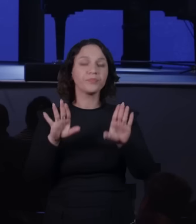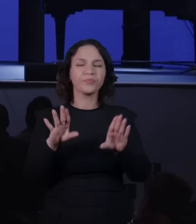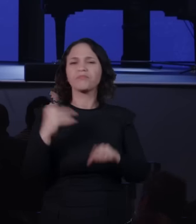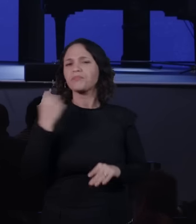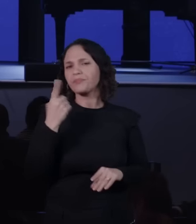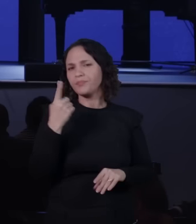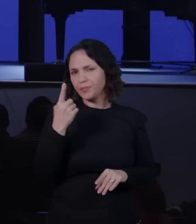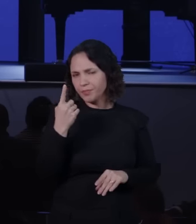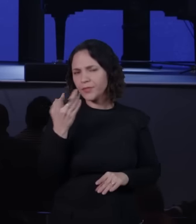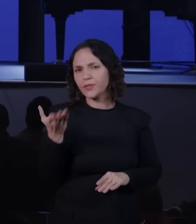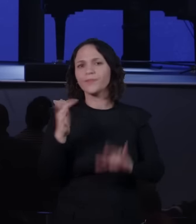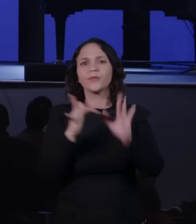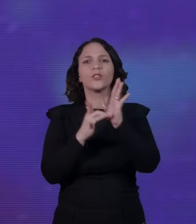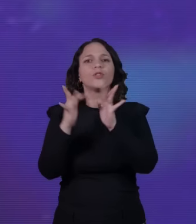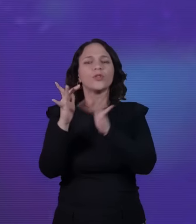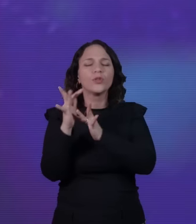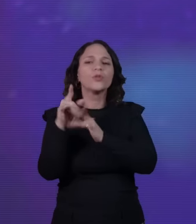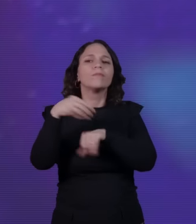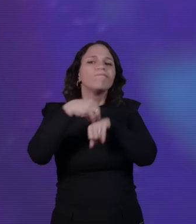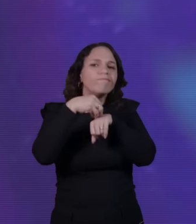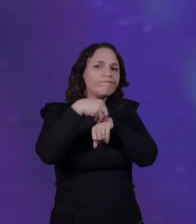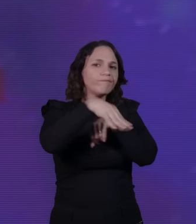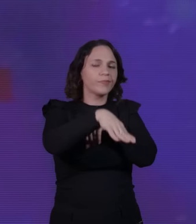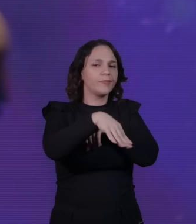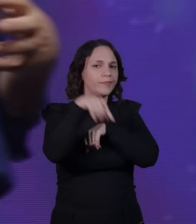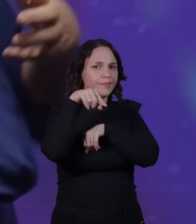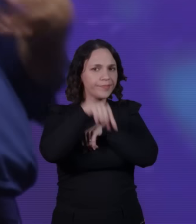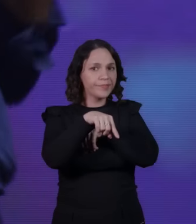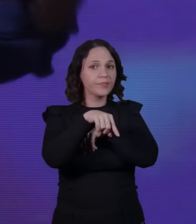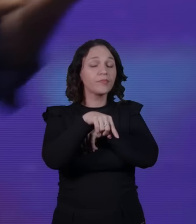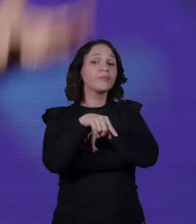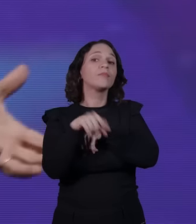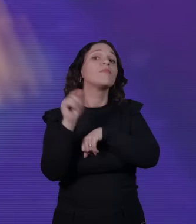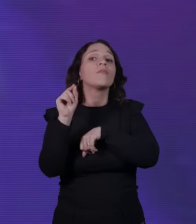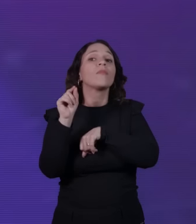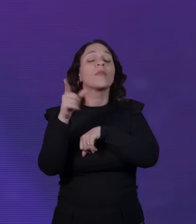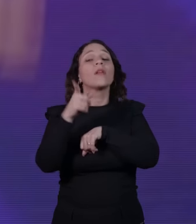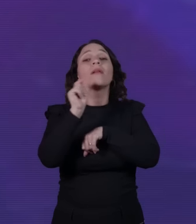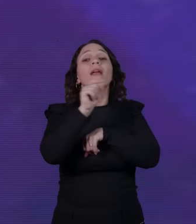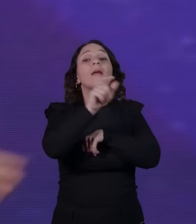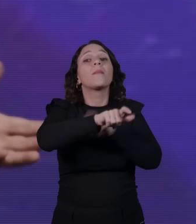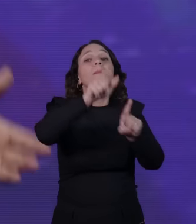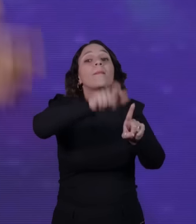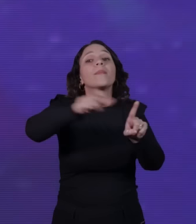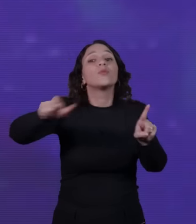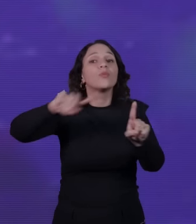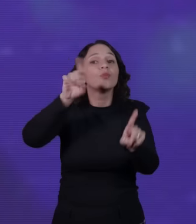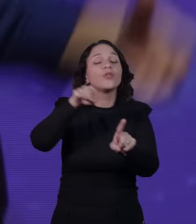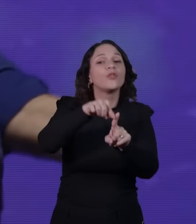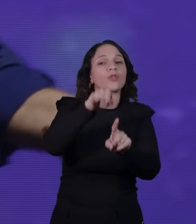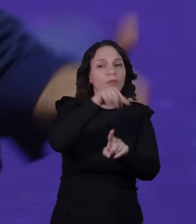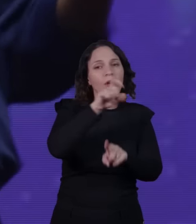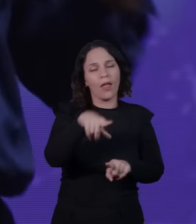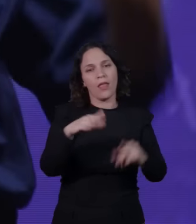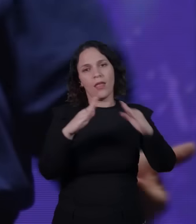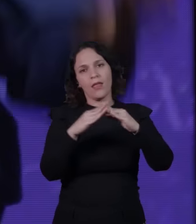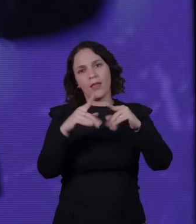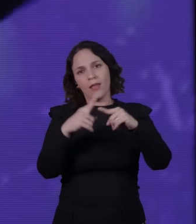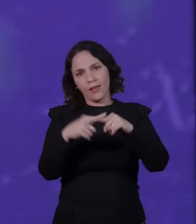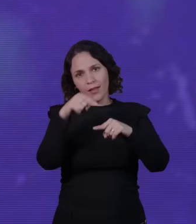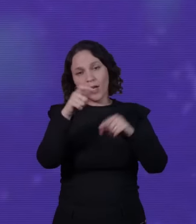Jesus vai trazer uma mensagem e ele diz para quem que deveria ser endereçada: para a igreja